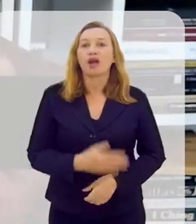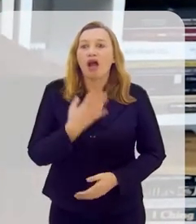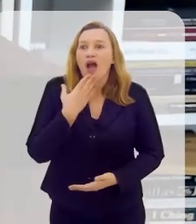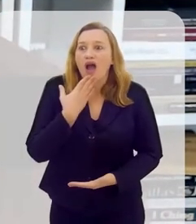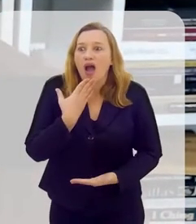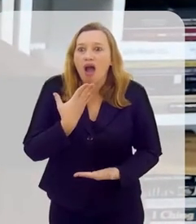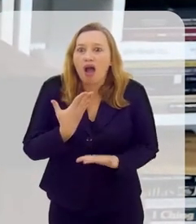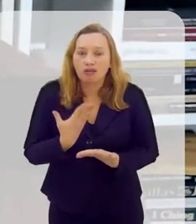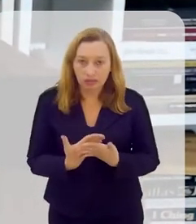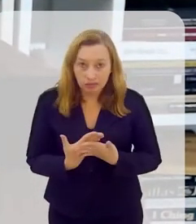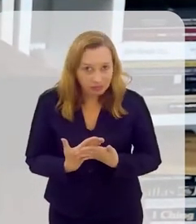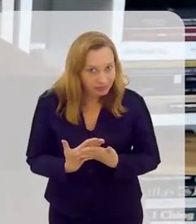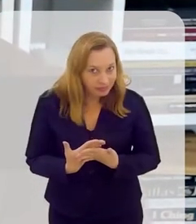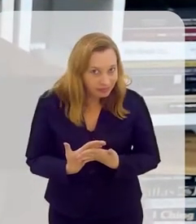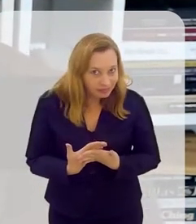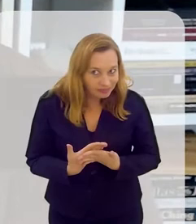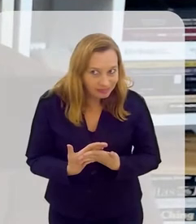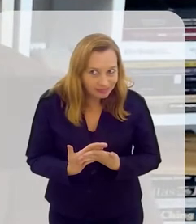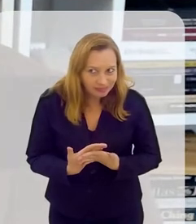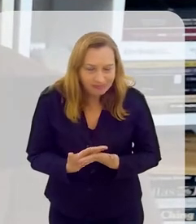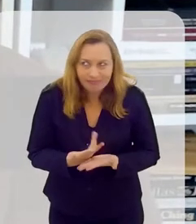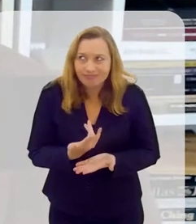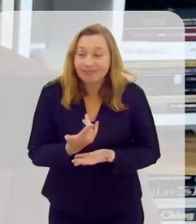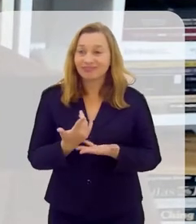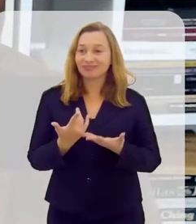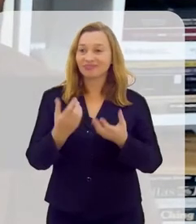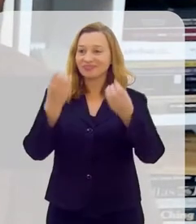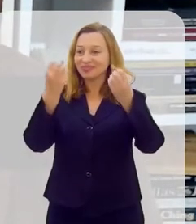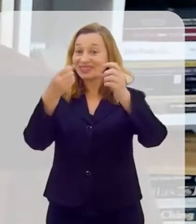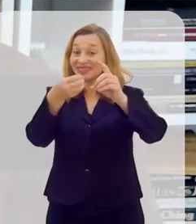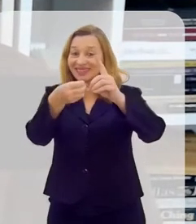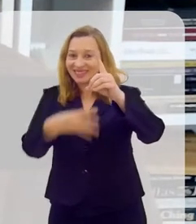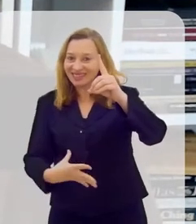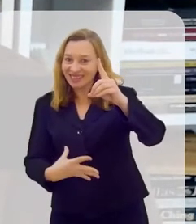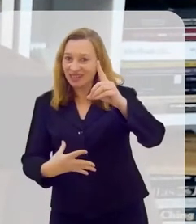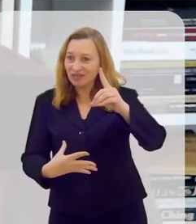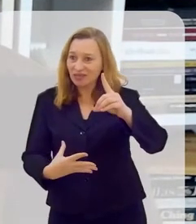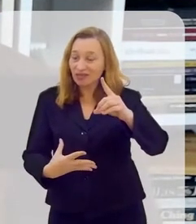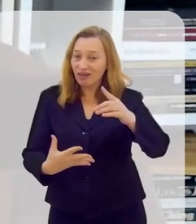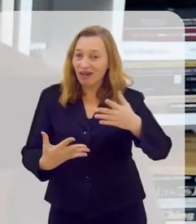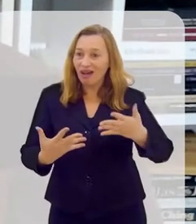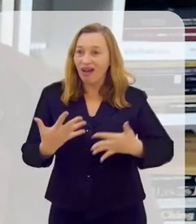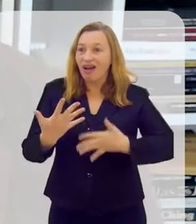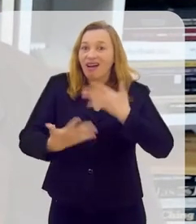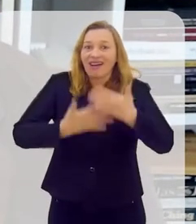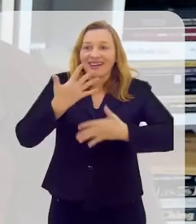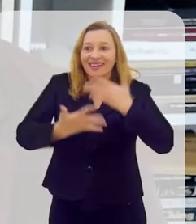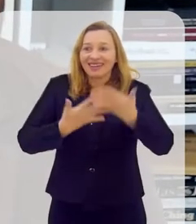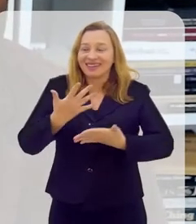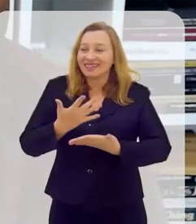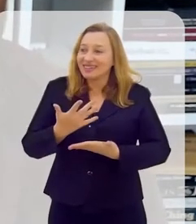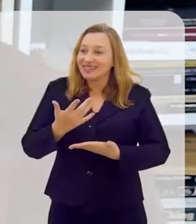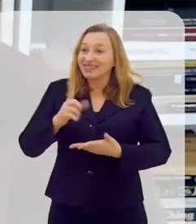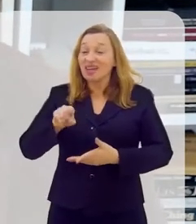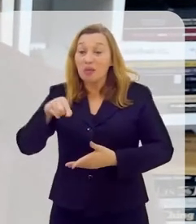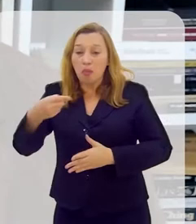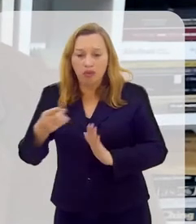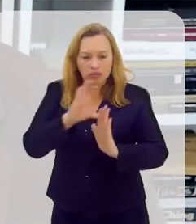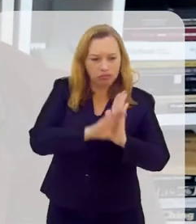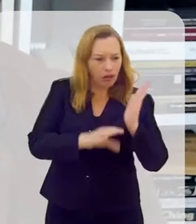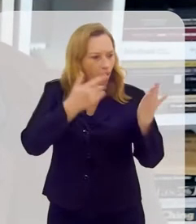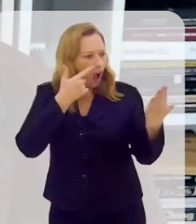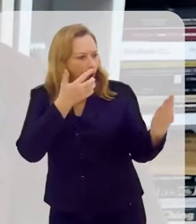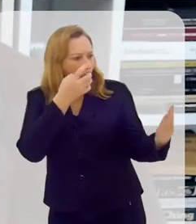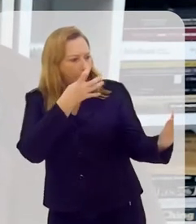de queixo caído, acho que não há uma forma de descrever a sensação que eu tive depois de ter acesso